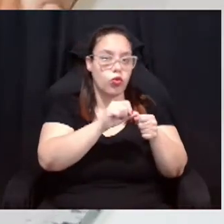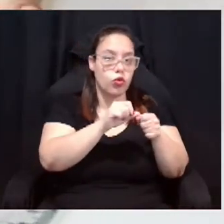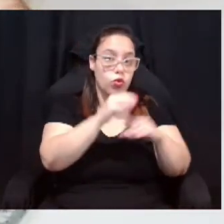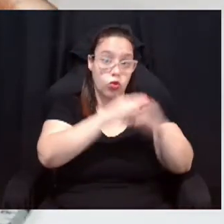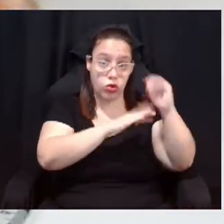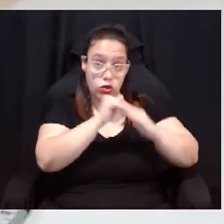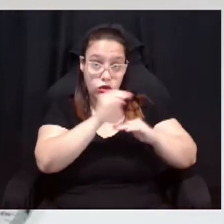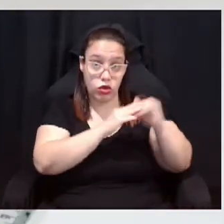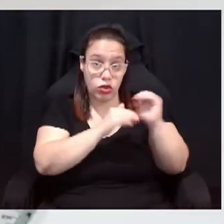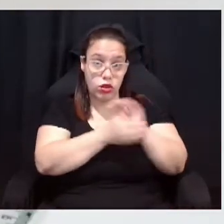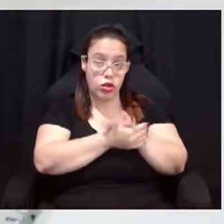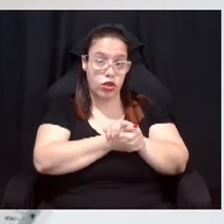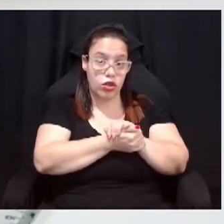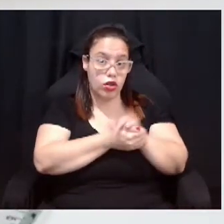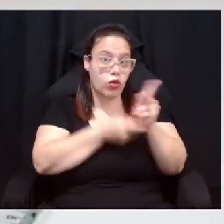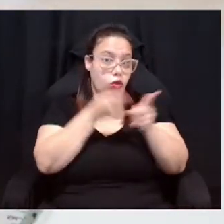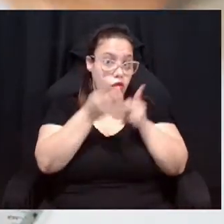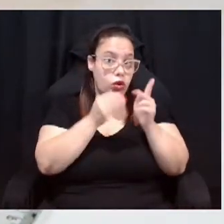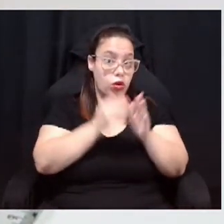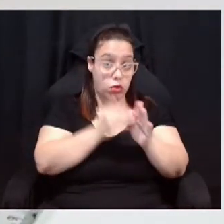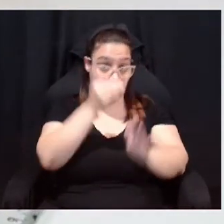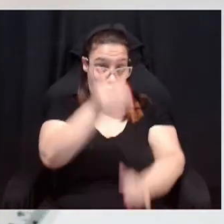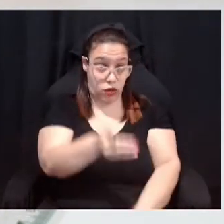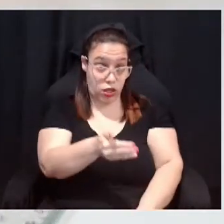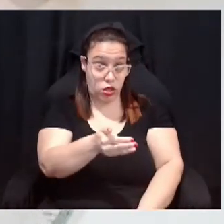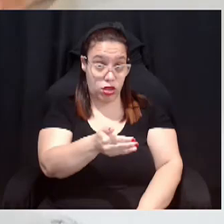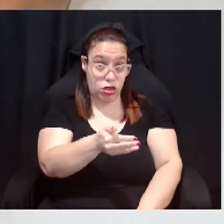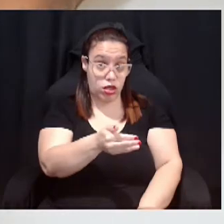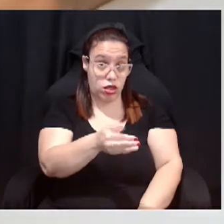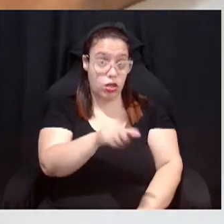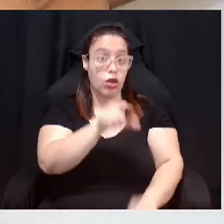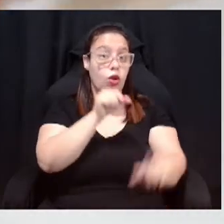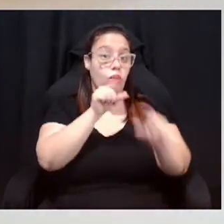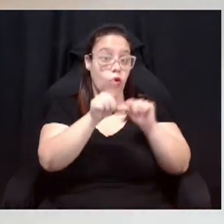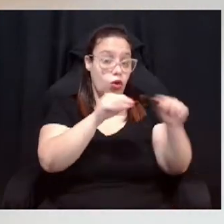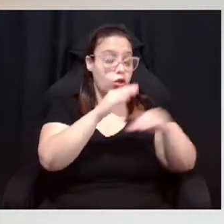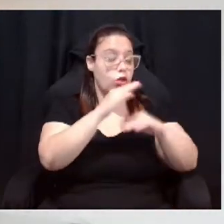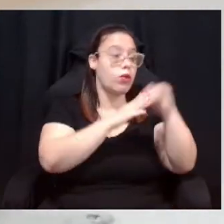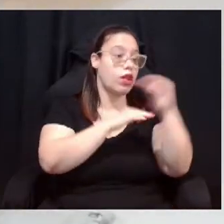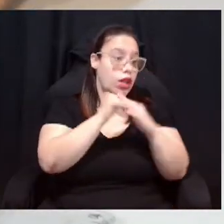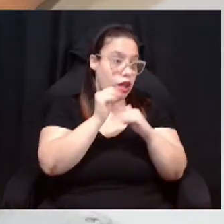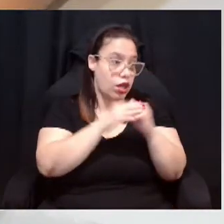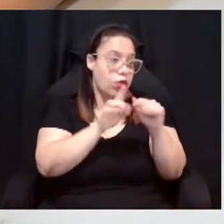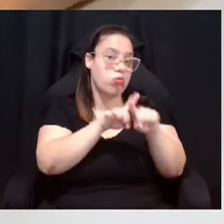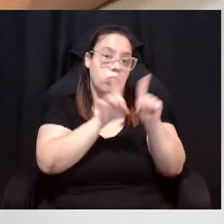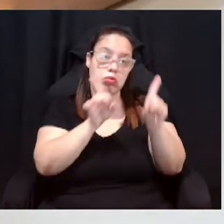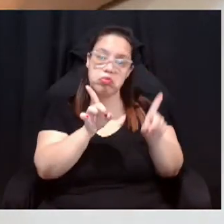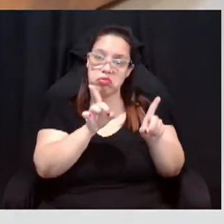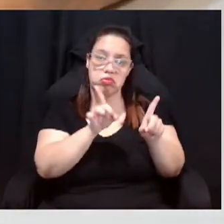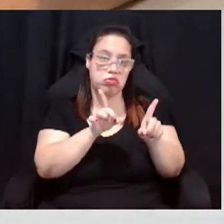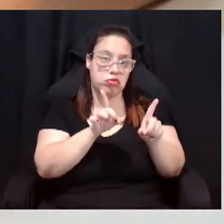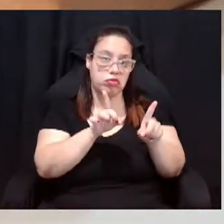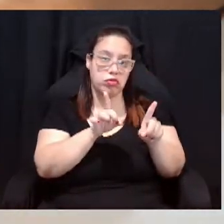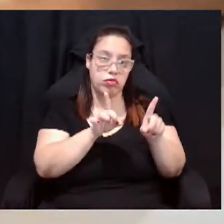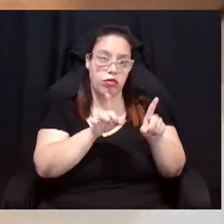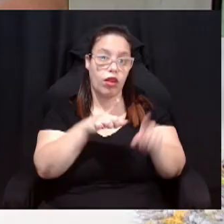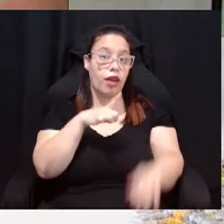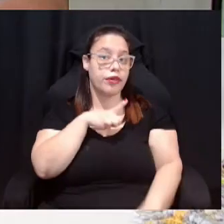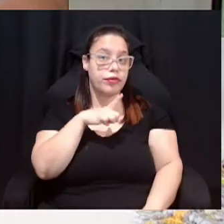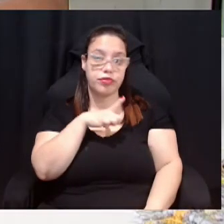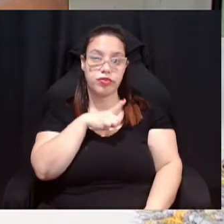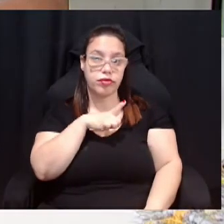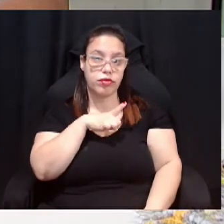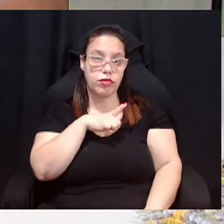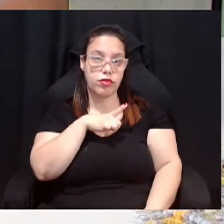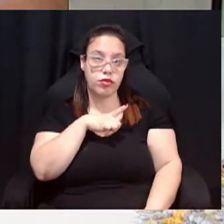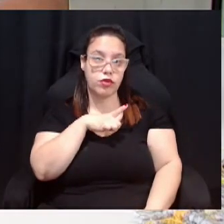vou falar um pouquinho mais pra frente de alternativas de materiais, mas aqui a gente tem materiais que a gente